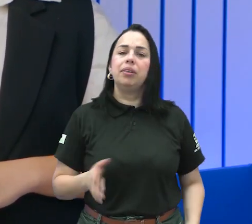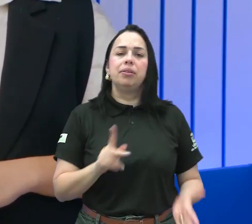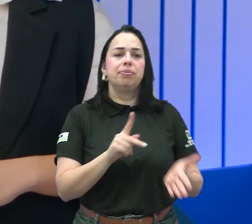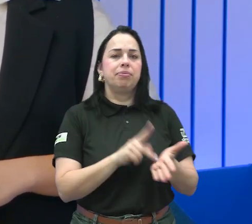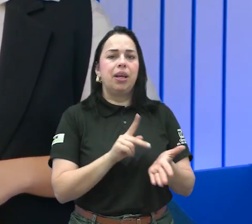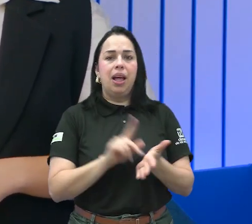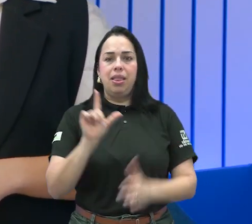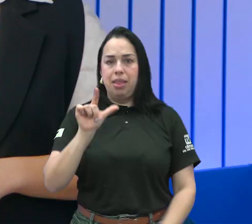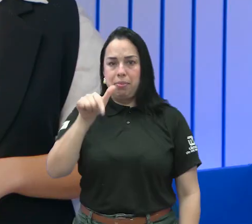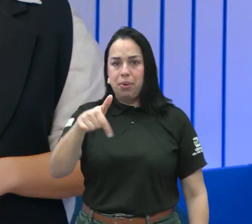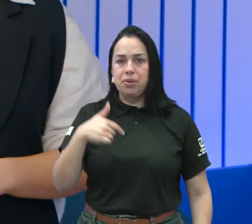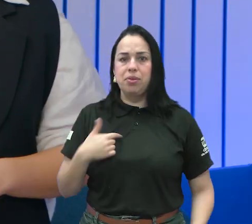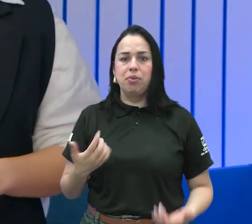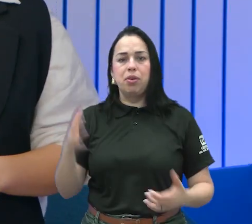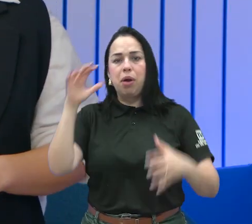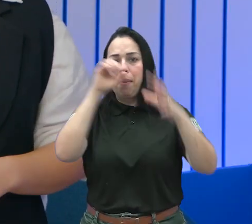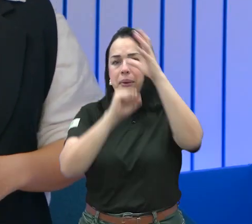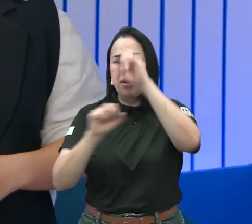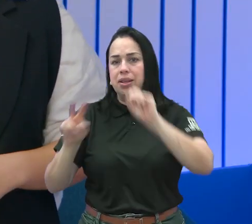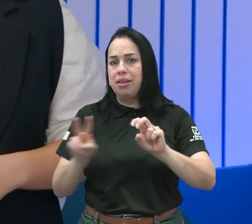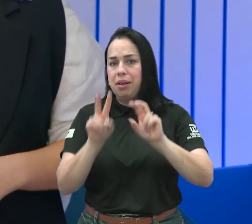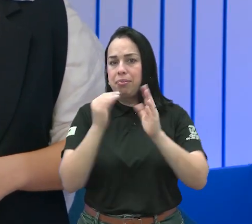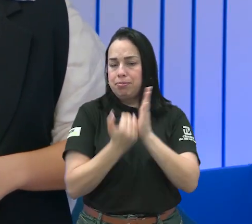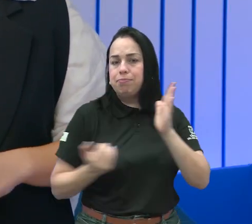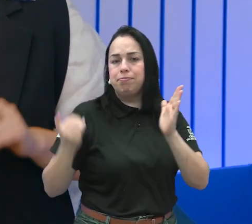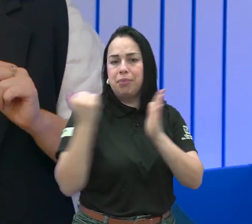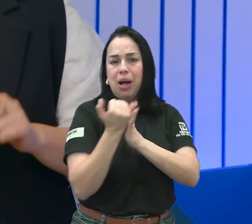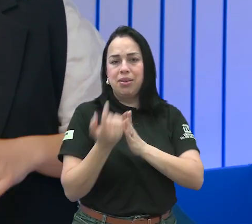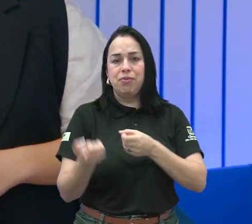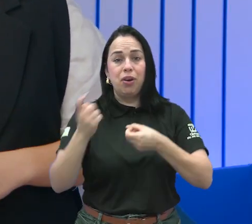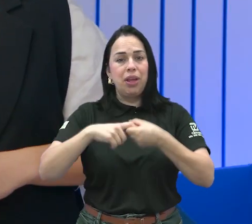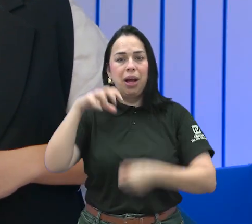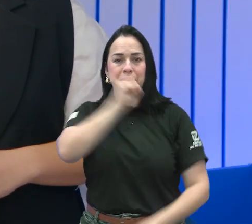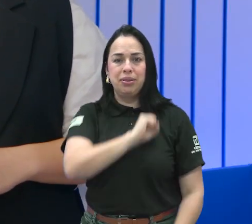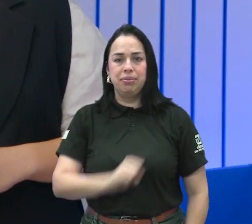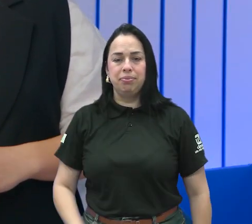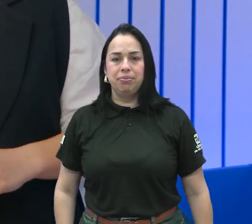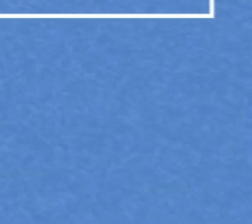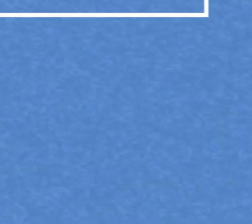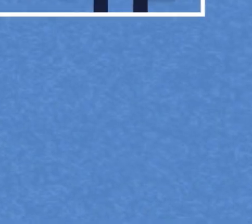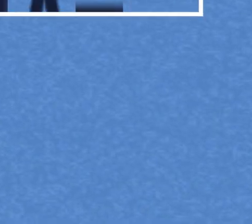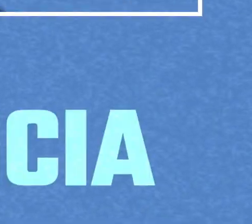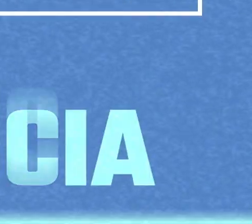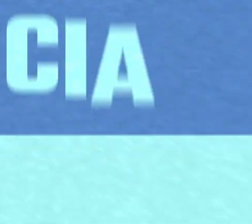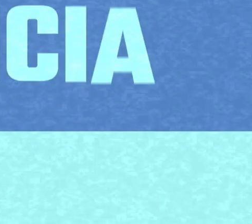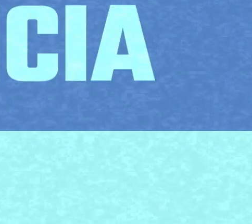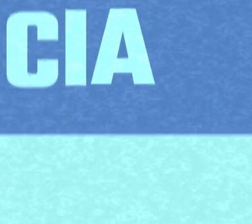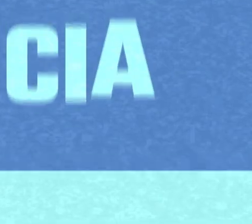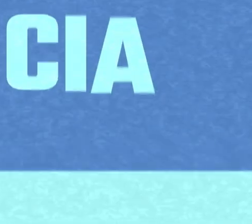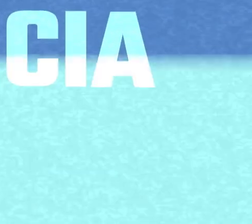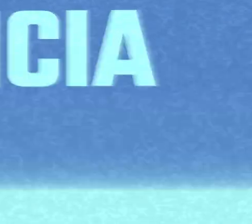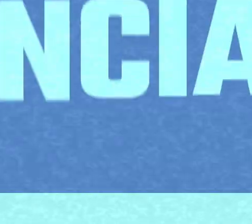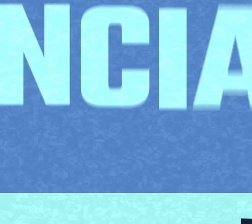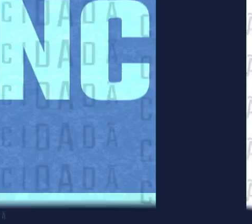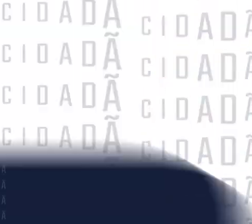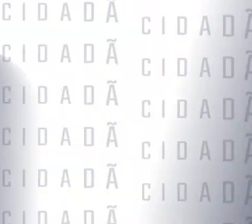interesse, né, Júlia? Verdade, Marvin. E no próximo bloco a gente vai aprender um pouquinho mais. Voltamos já.